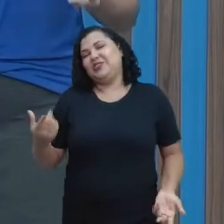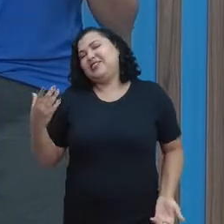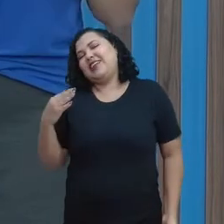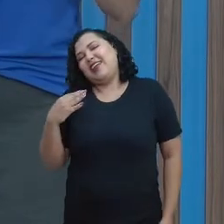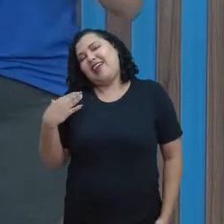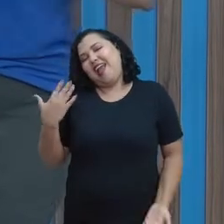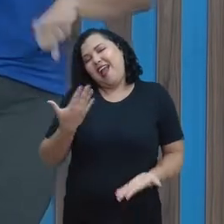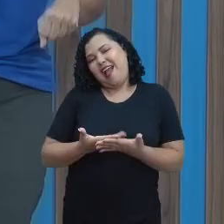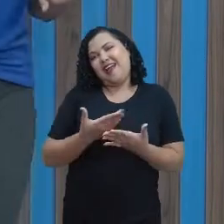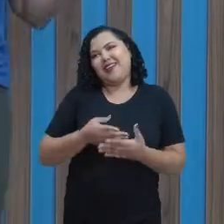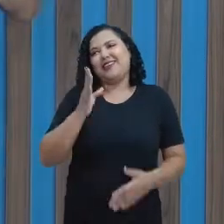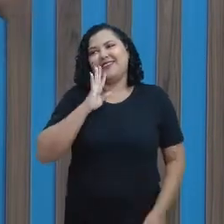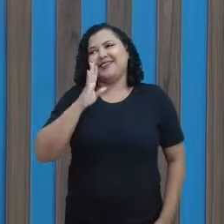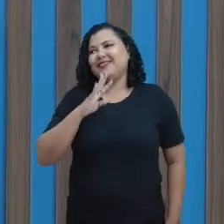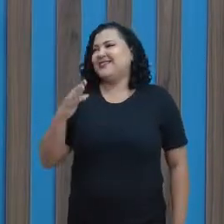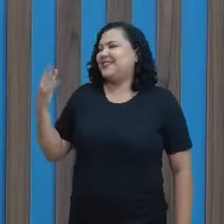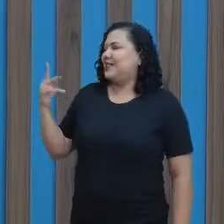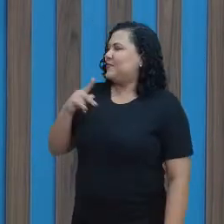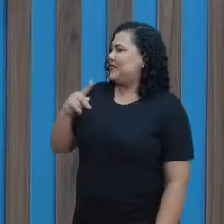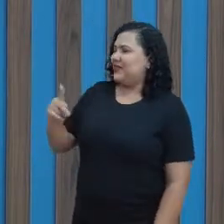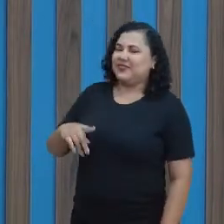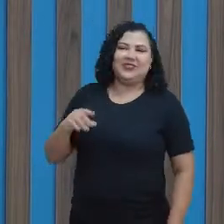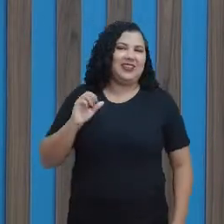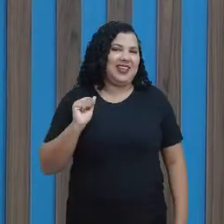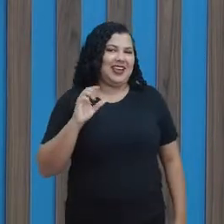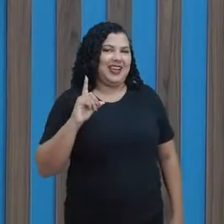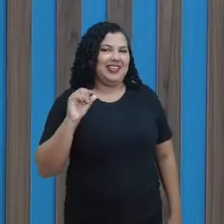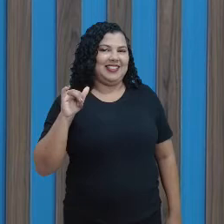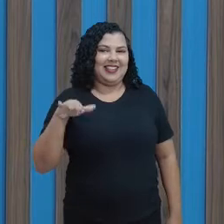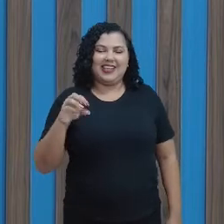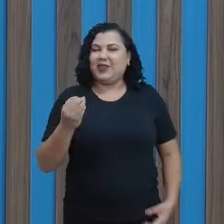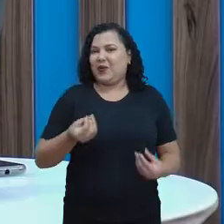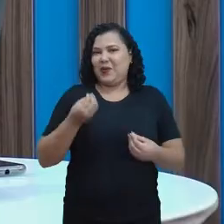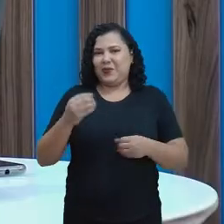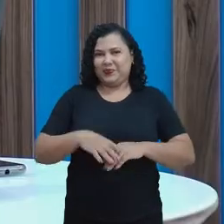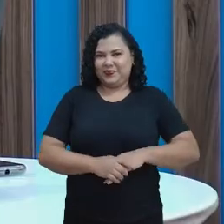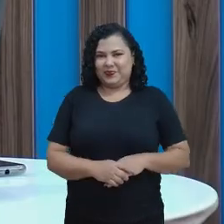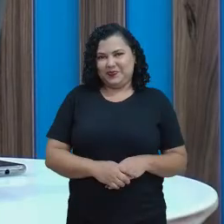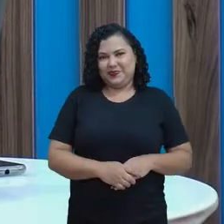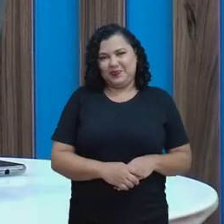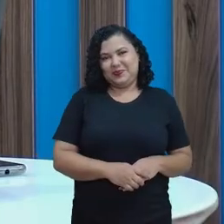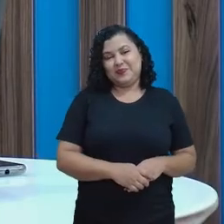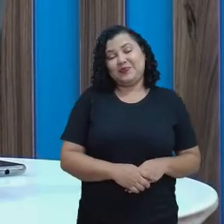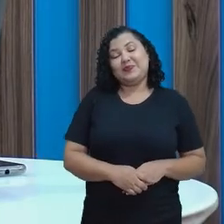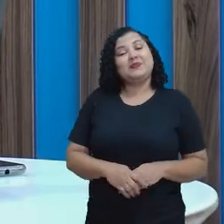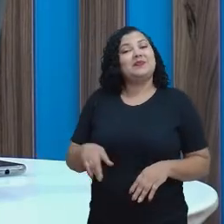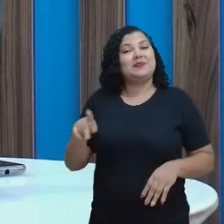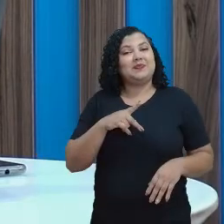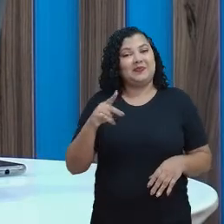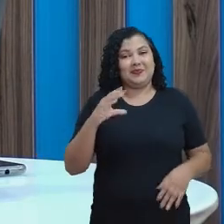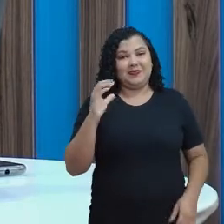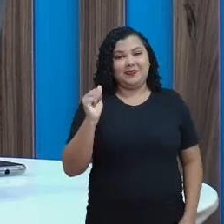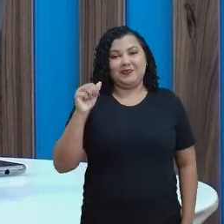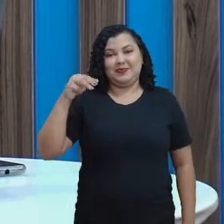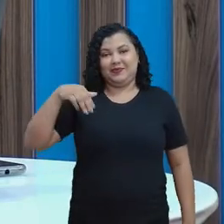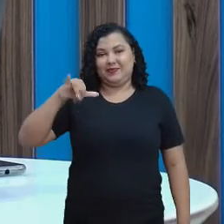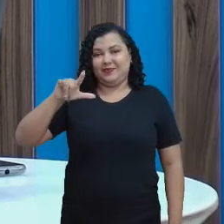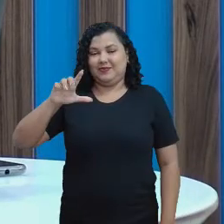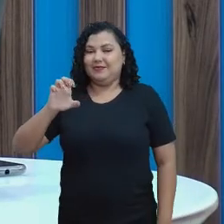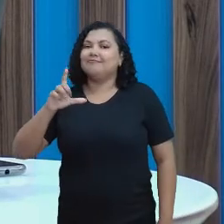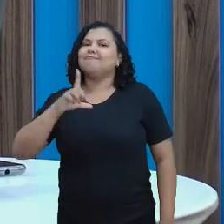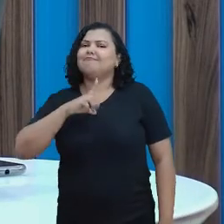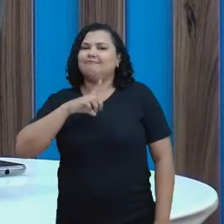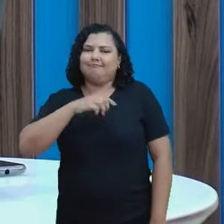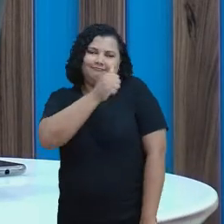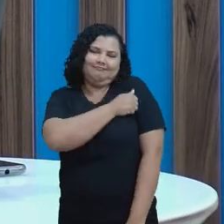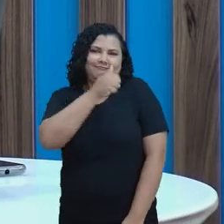né? Mas vamos lá. Professora Adriana, e aí, como estamos aqui no chat? Professora Camille, nós temos 7 alunos